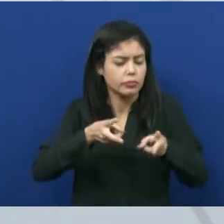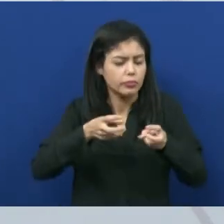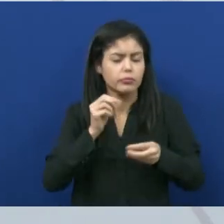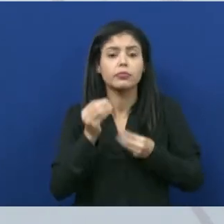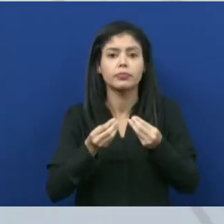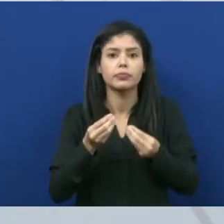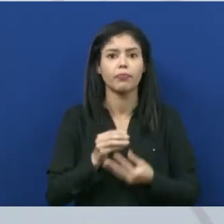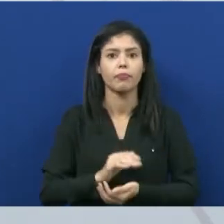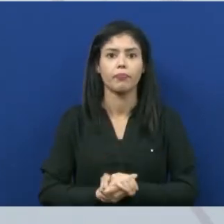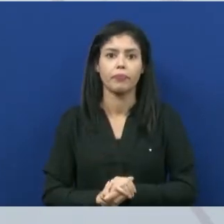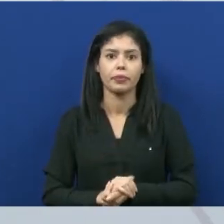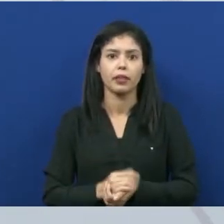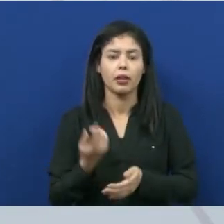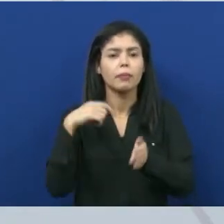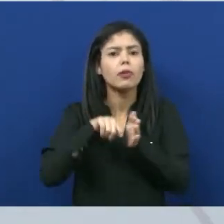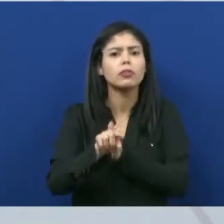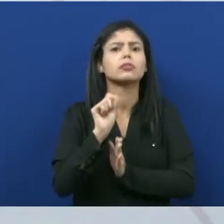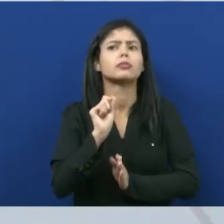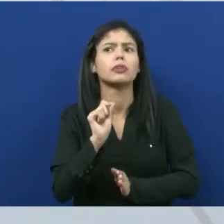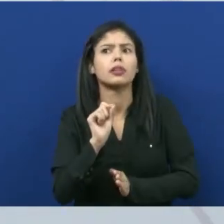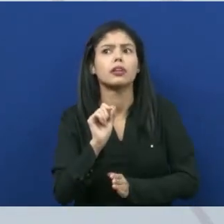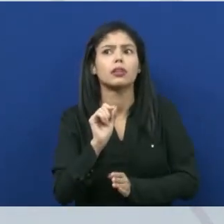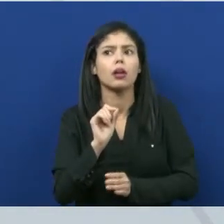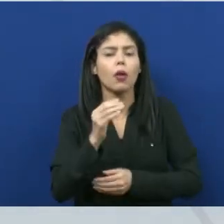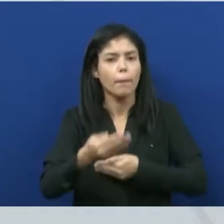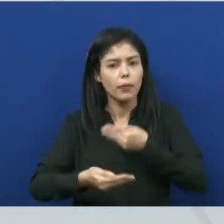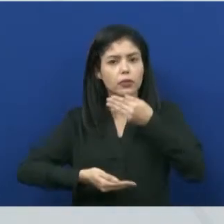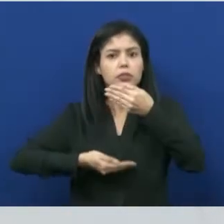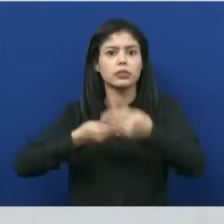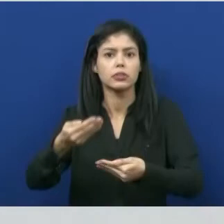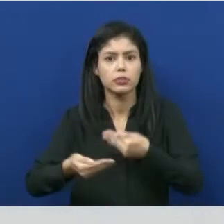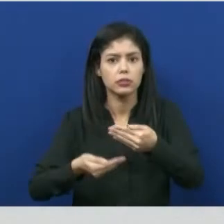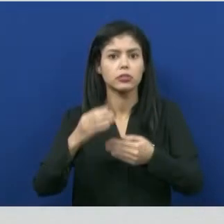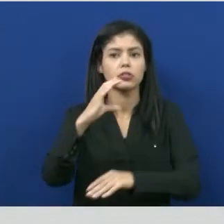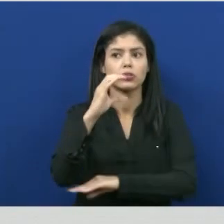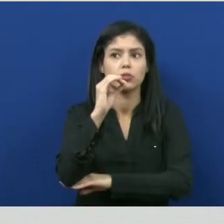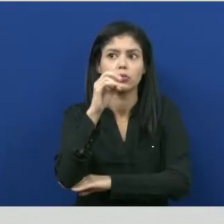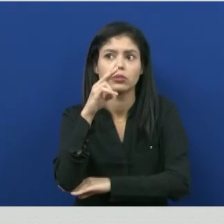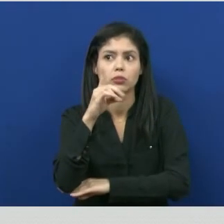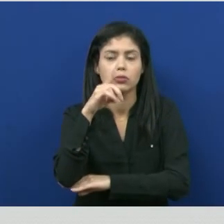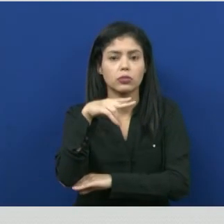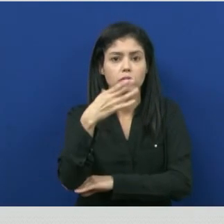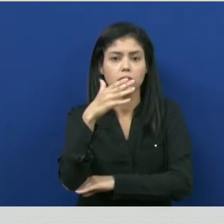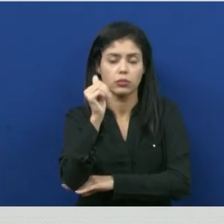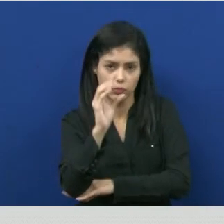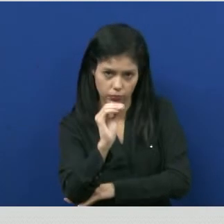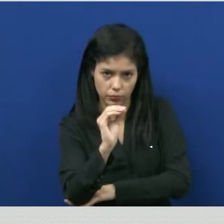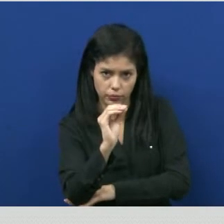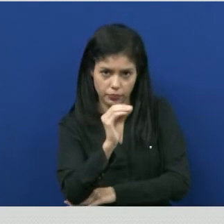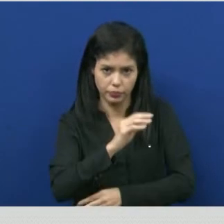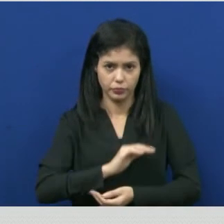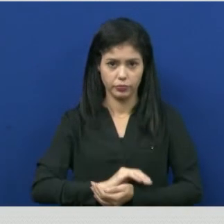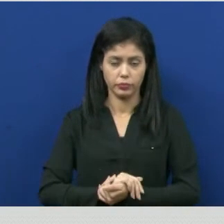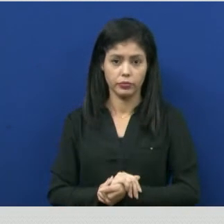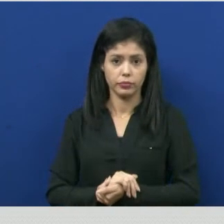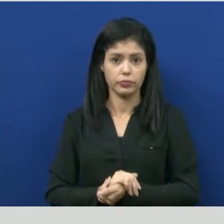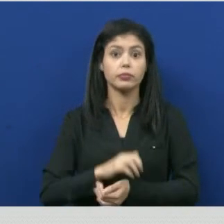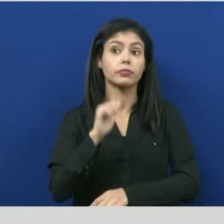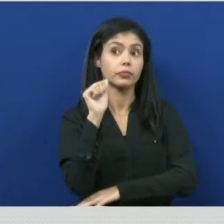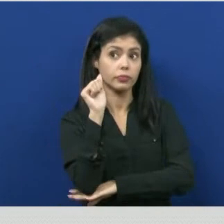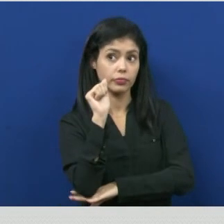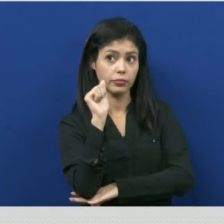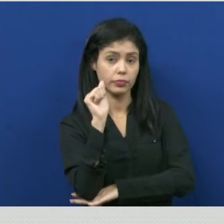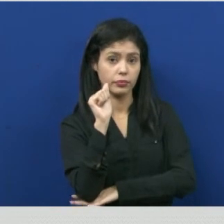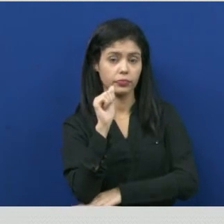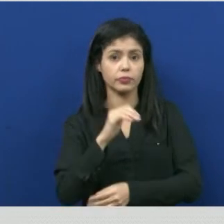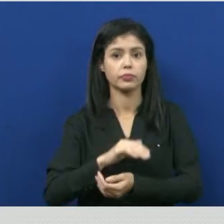a pergunta é sobre o quê? Sobre o processo de transmissão de calor que nós conhecemos por condução. Letra A.